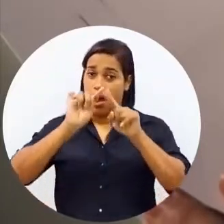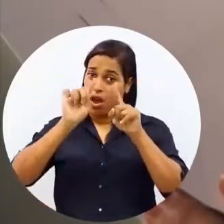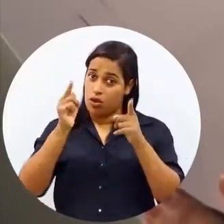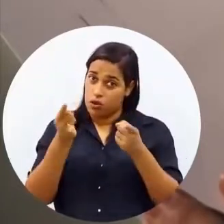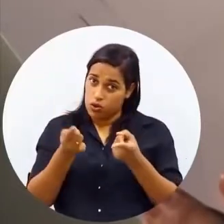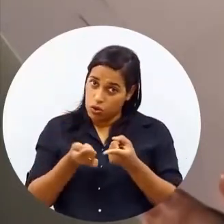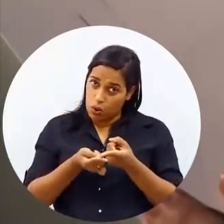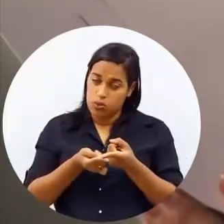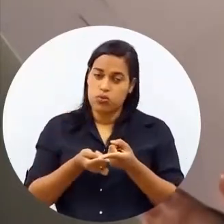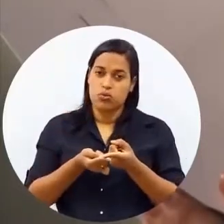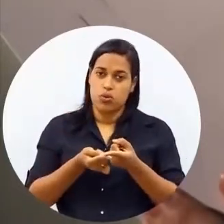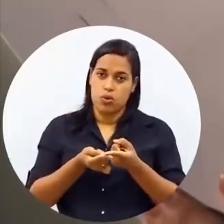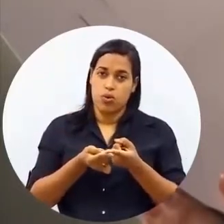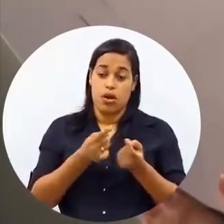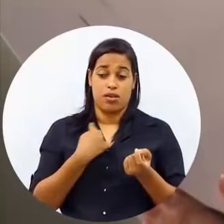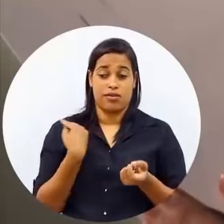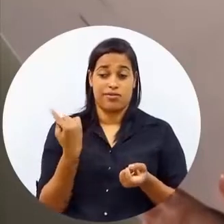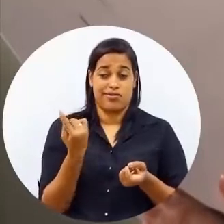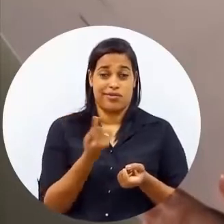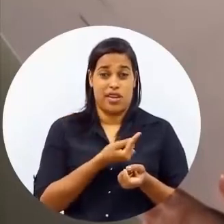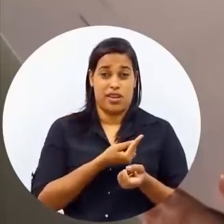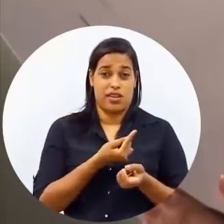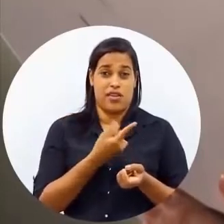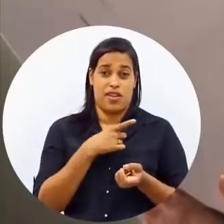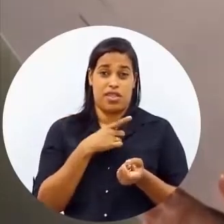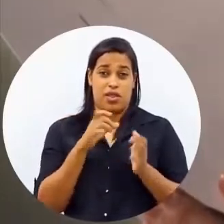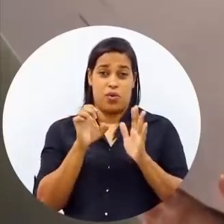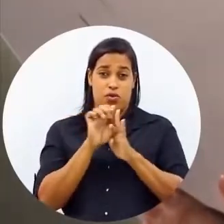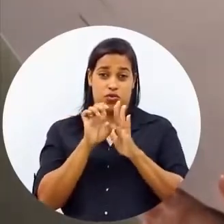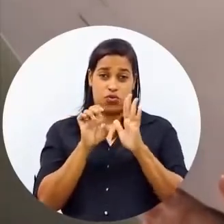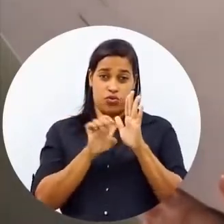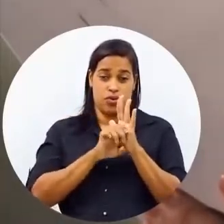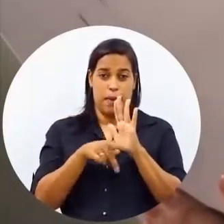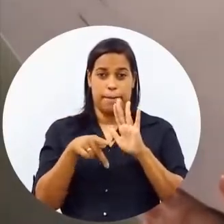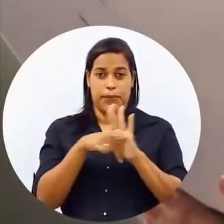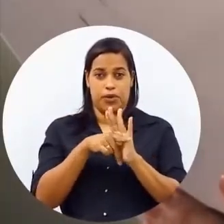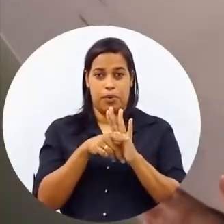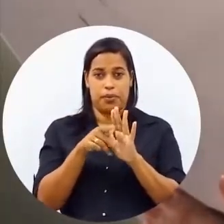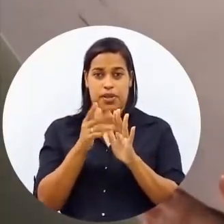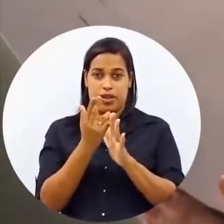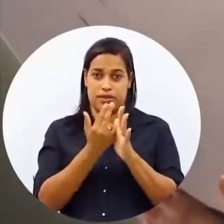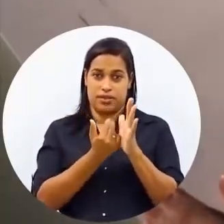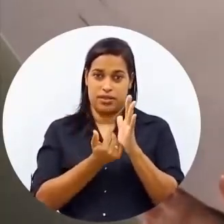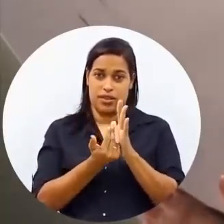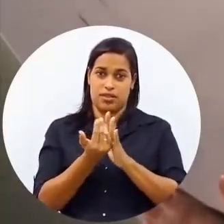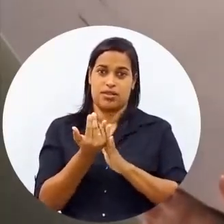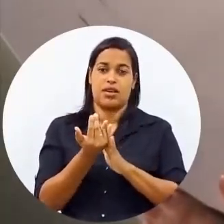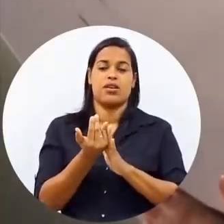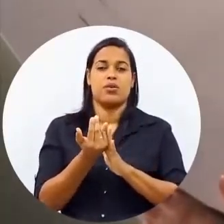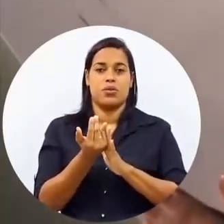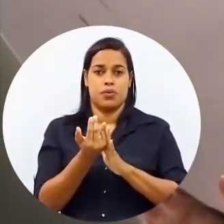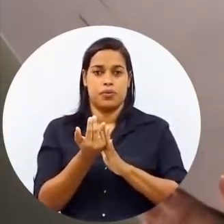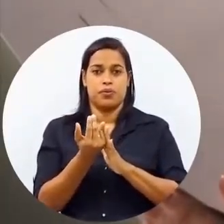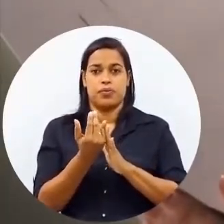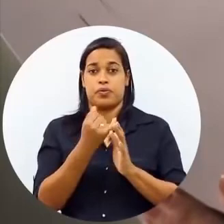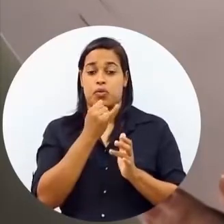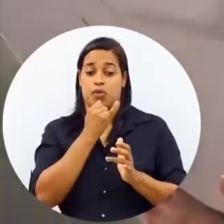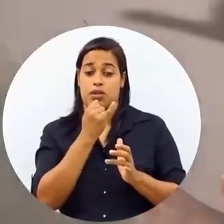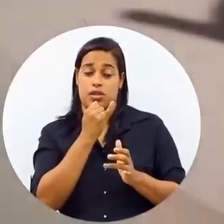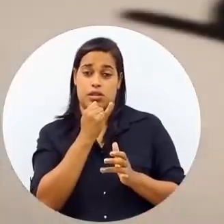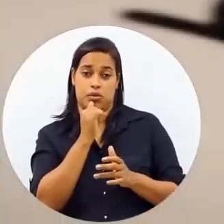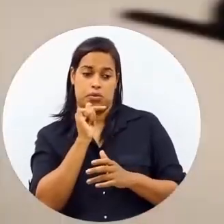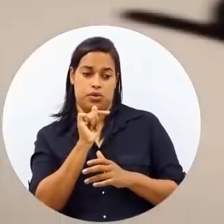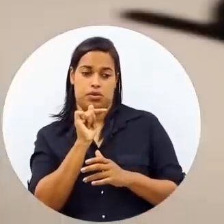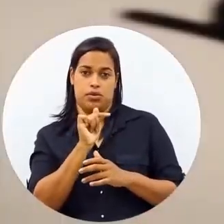arredondado, a gente vai partir de uma estrutura de desenho reta. Por exemplo, um bule